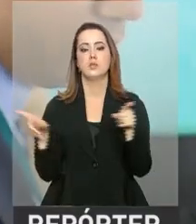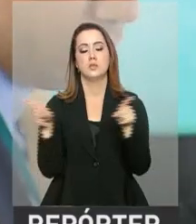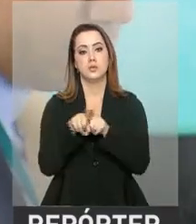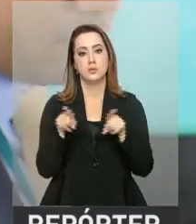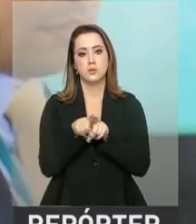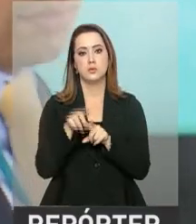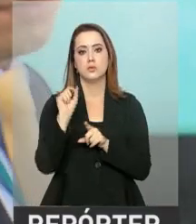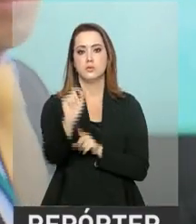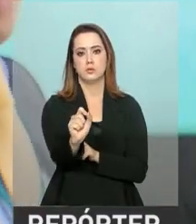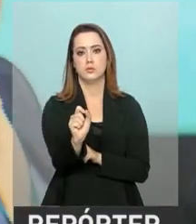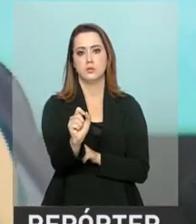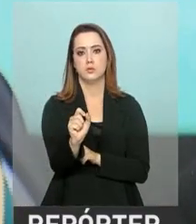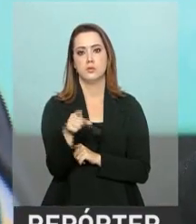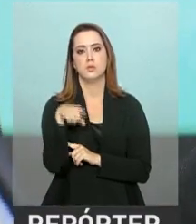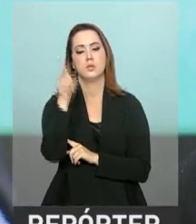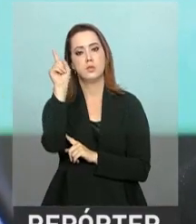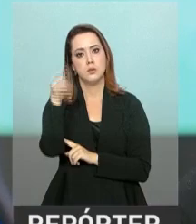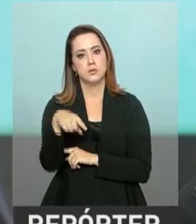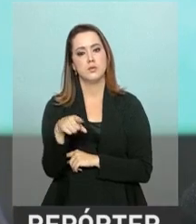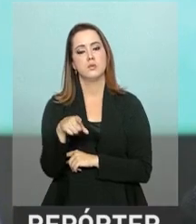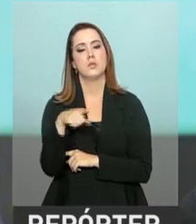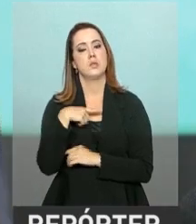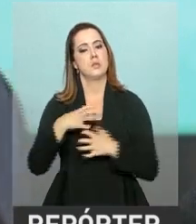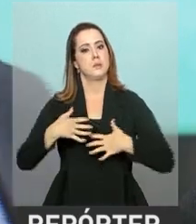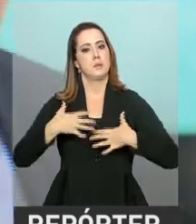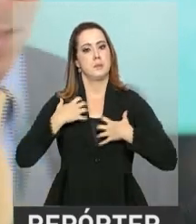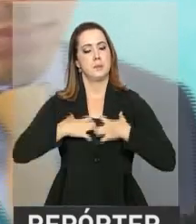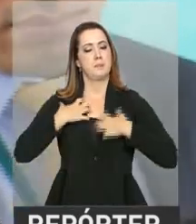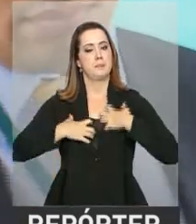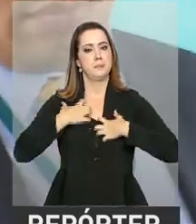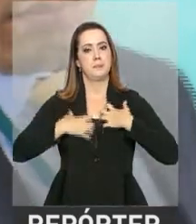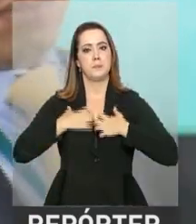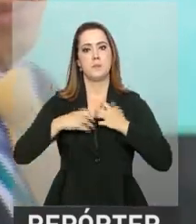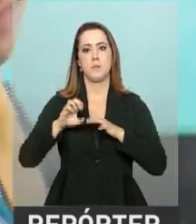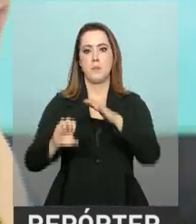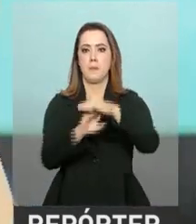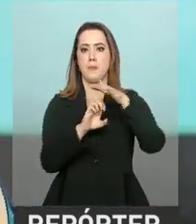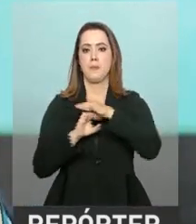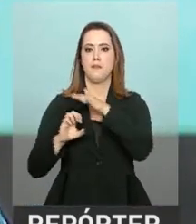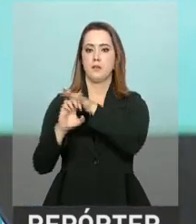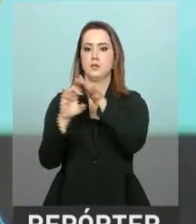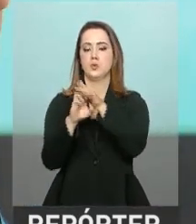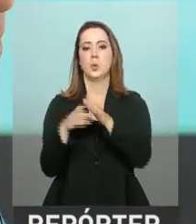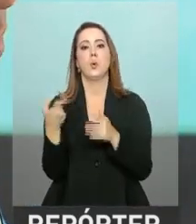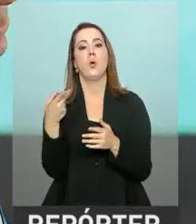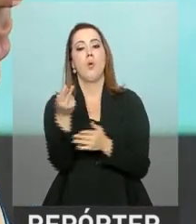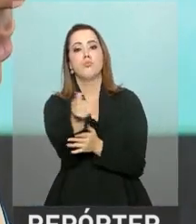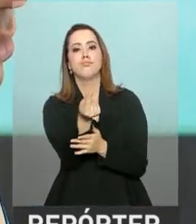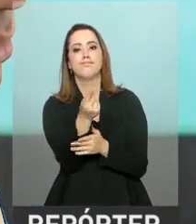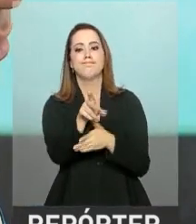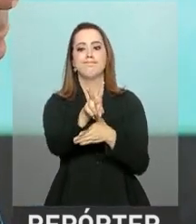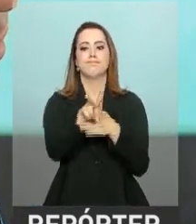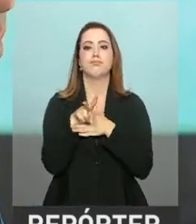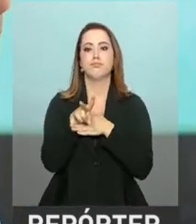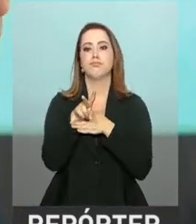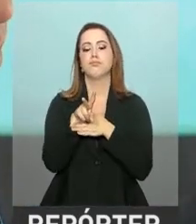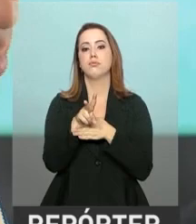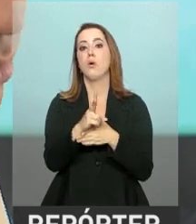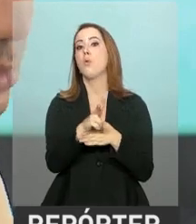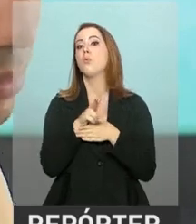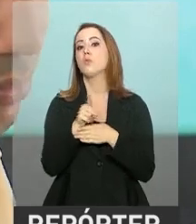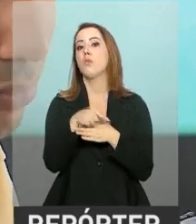as questões que mais afligem os empresários hoje, problema de crédito, falta de crédito para